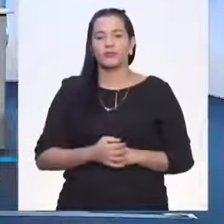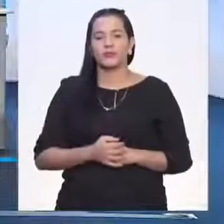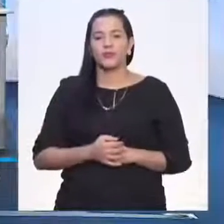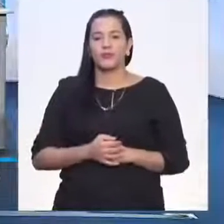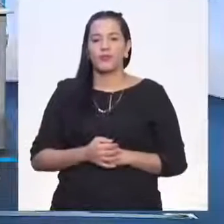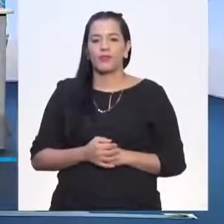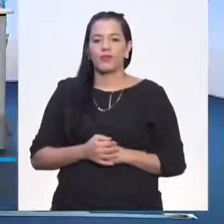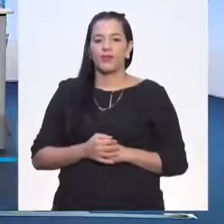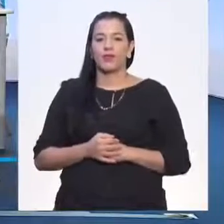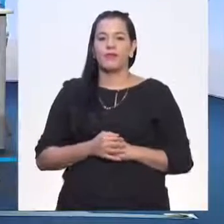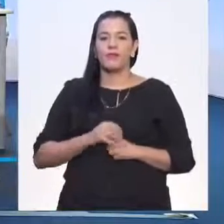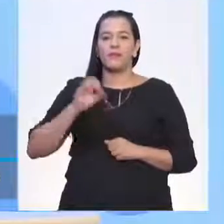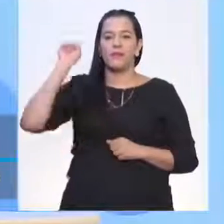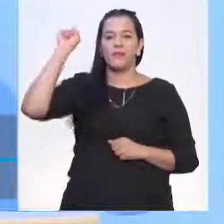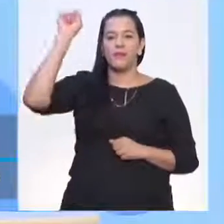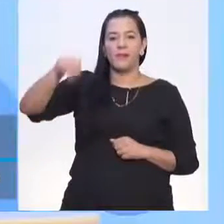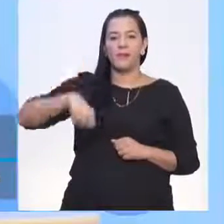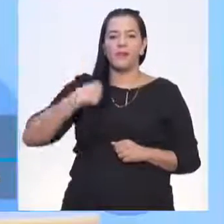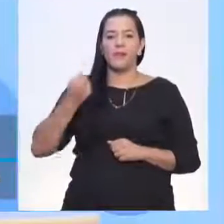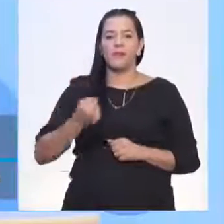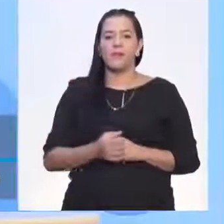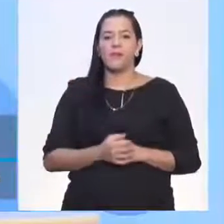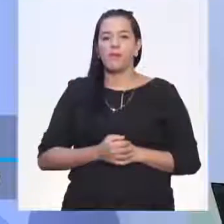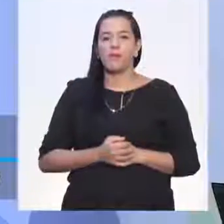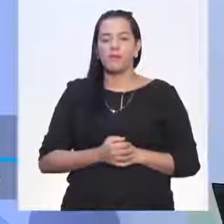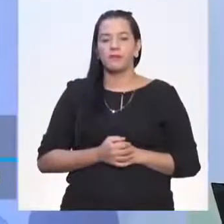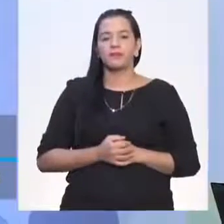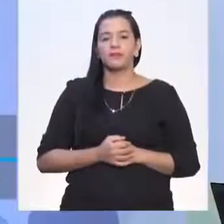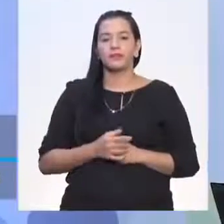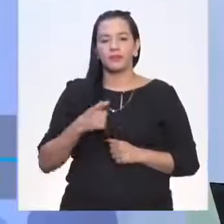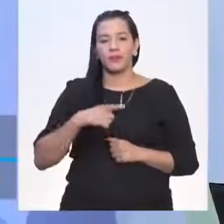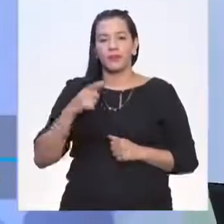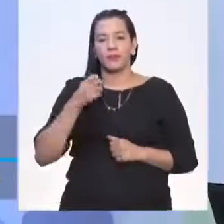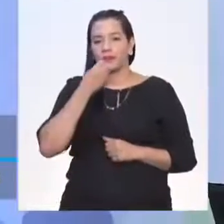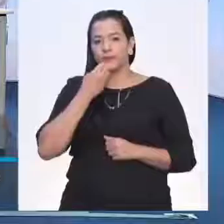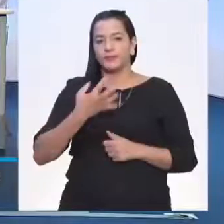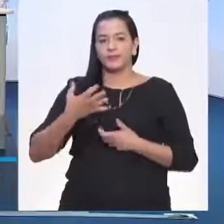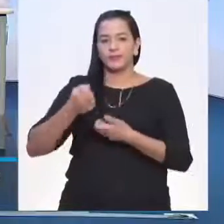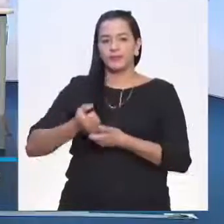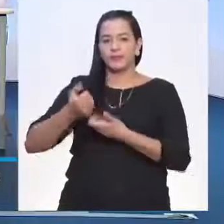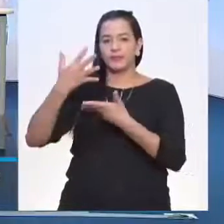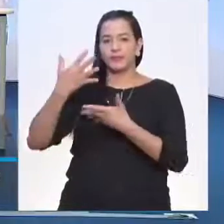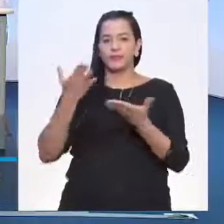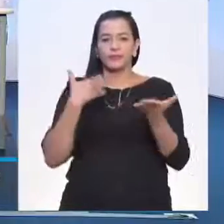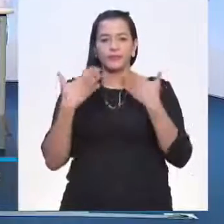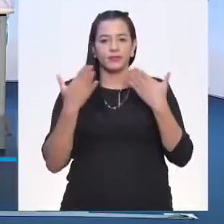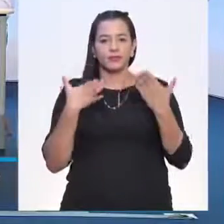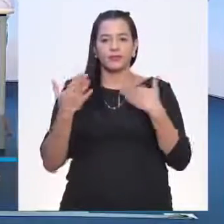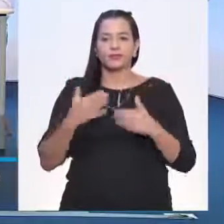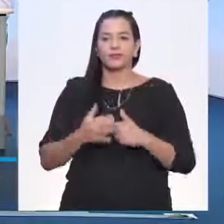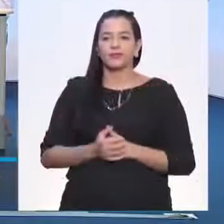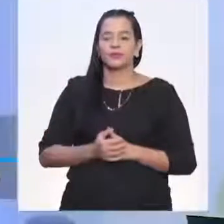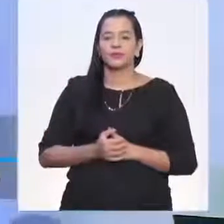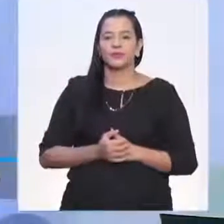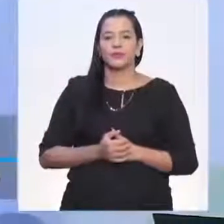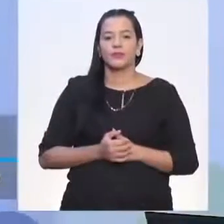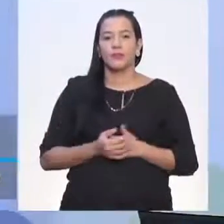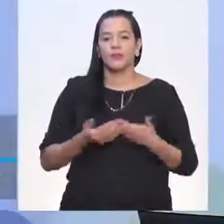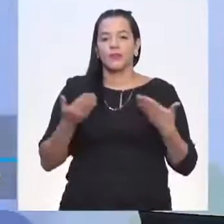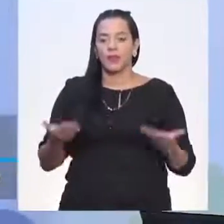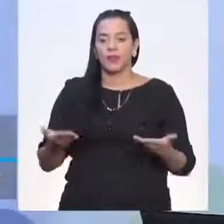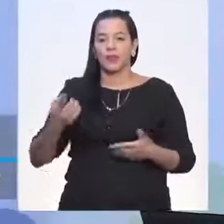né? Sim, é verdade, olha só. Por isso que é bom conversar com a rede, né? Porra. Olha, sobre essa questão que eu estava falando aí,